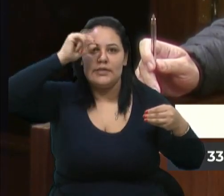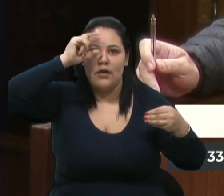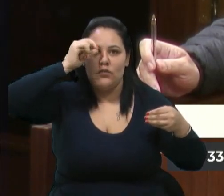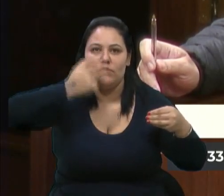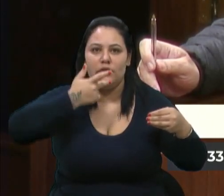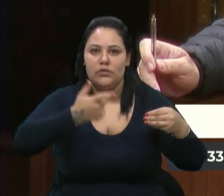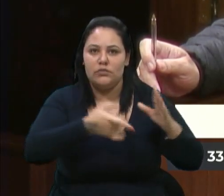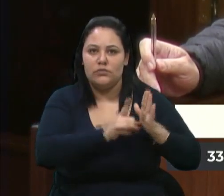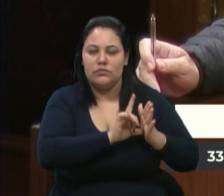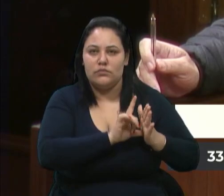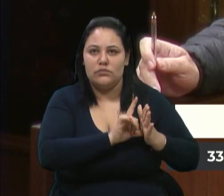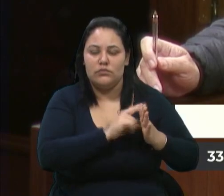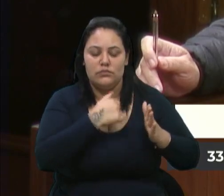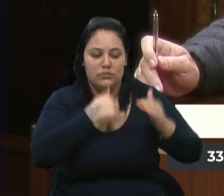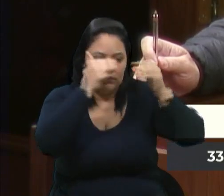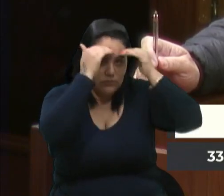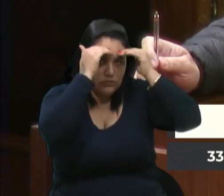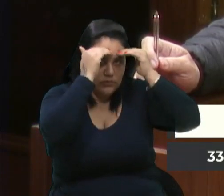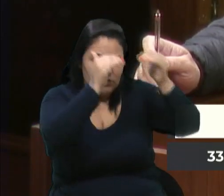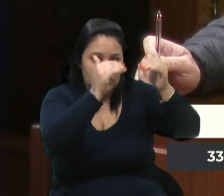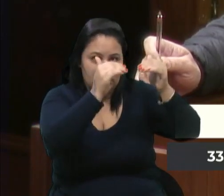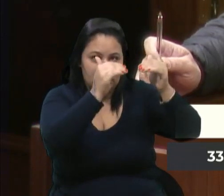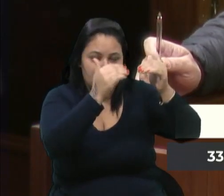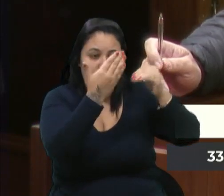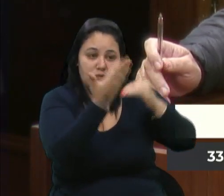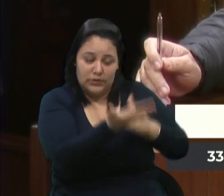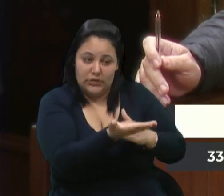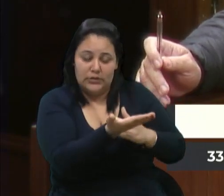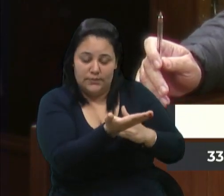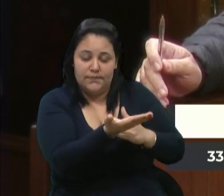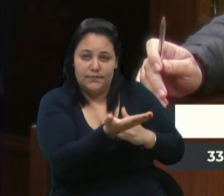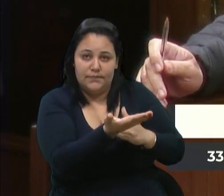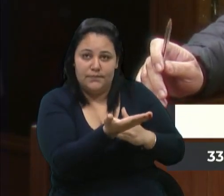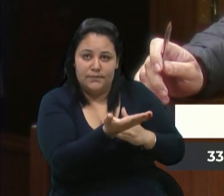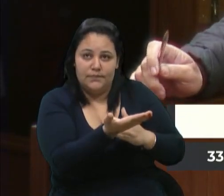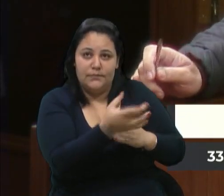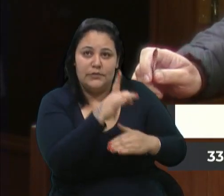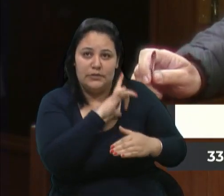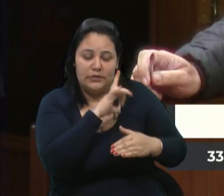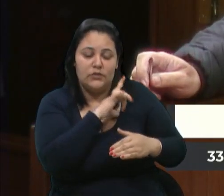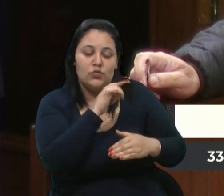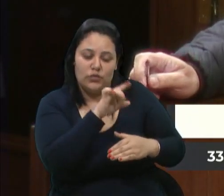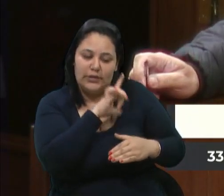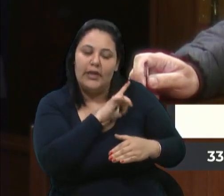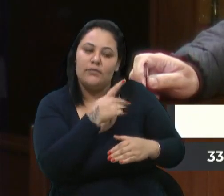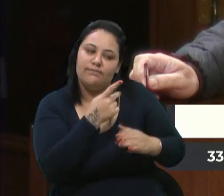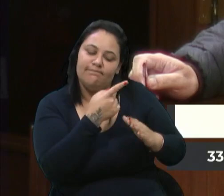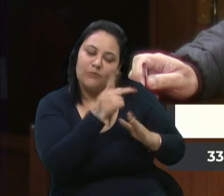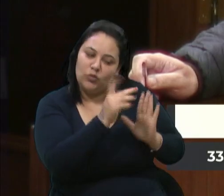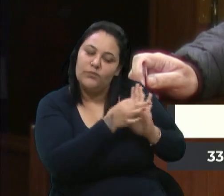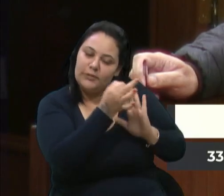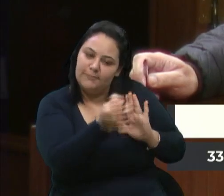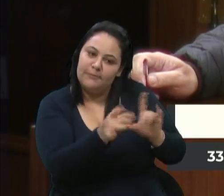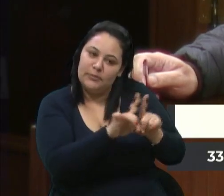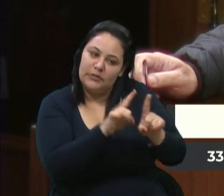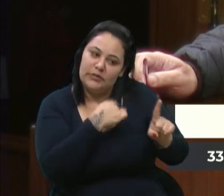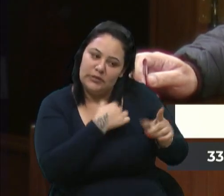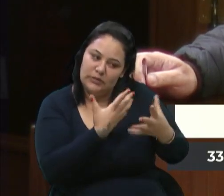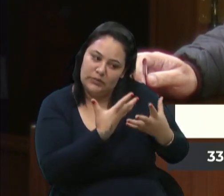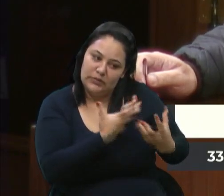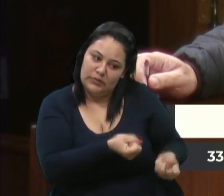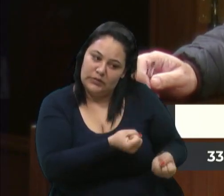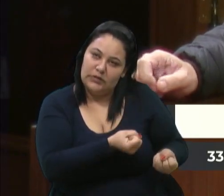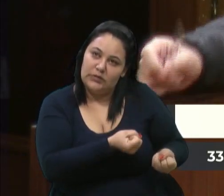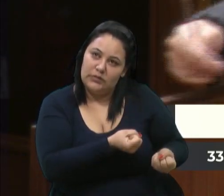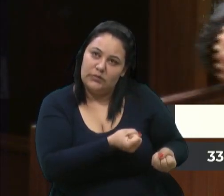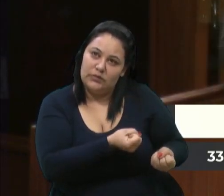declarações. Respeito Vossa Excelência, sei que o senhor tem as suas convicções e aceito o seu